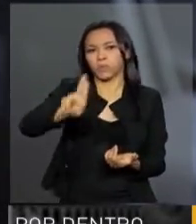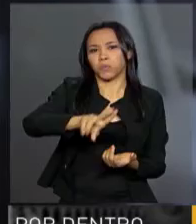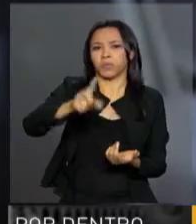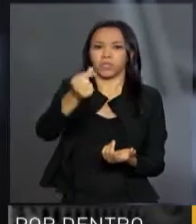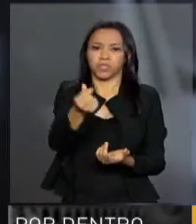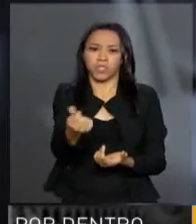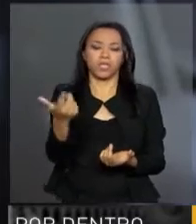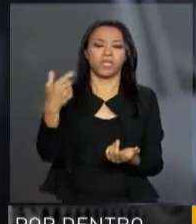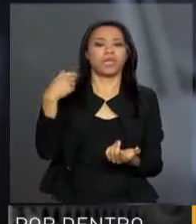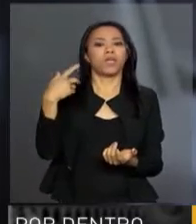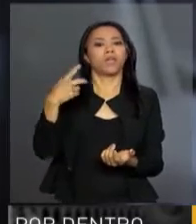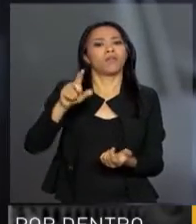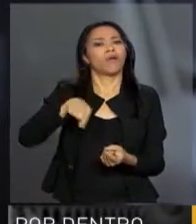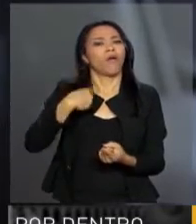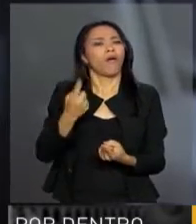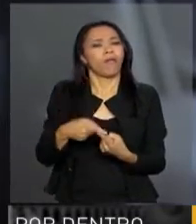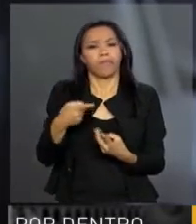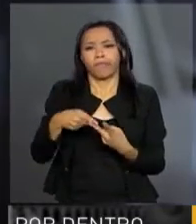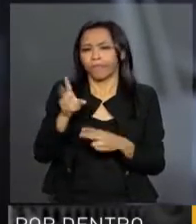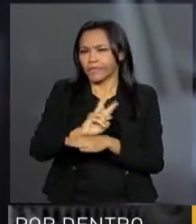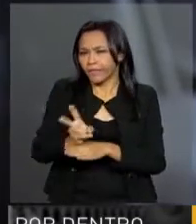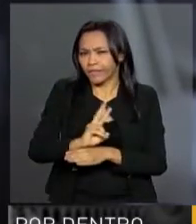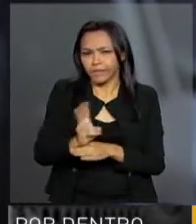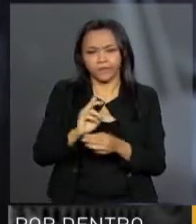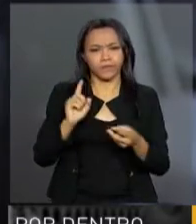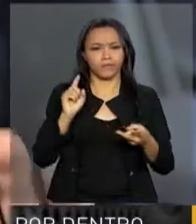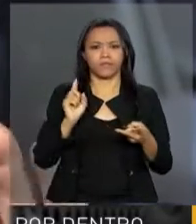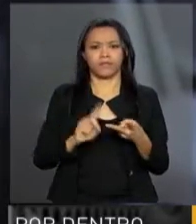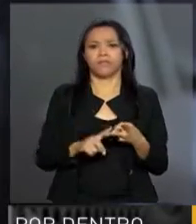controle e fiscalização, péssima